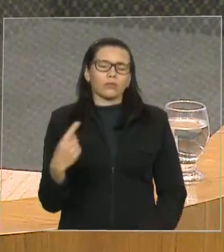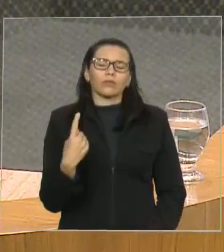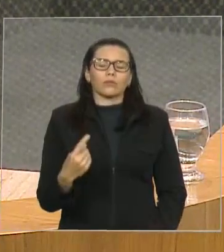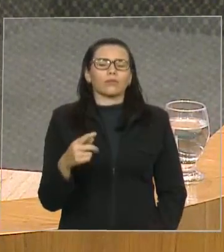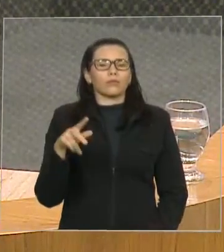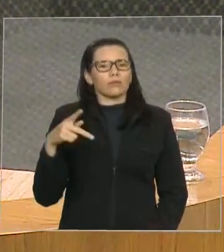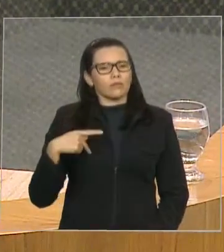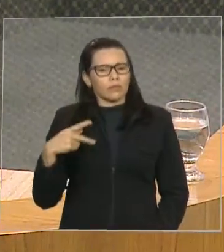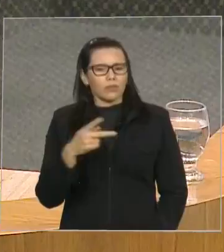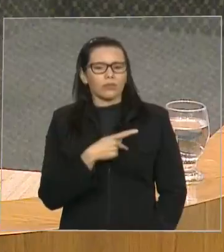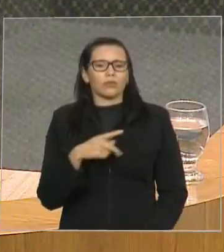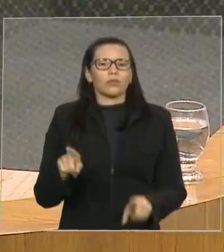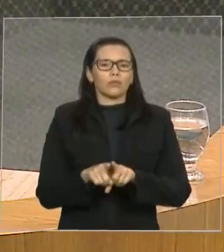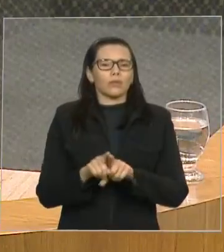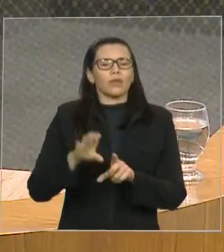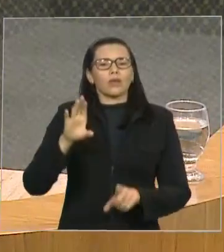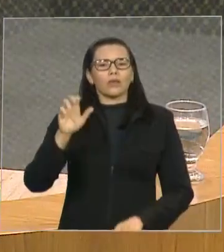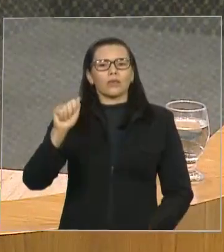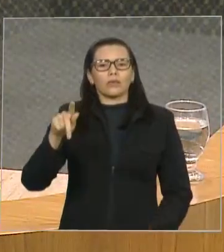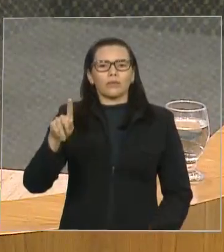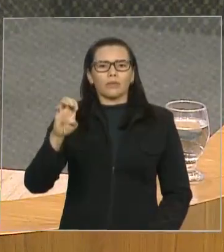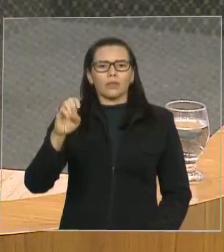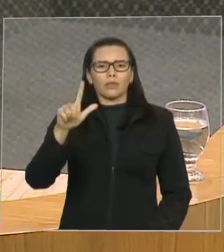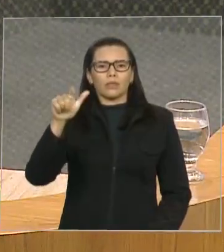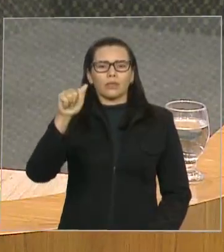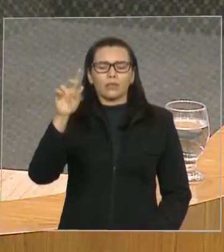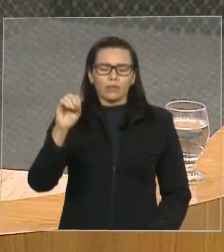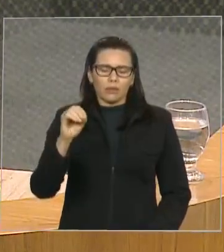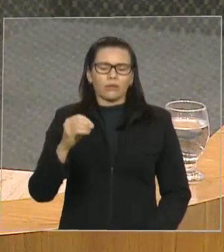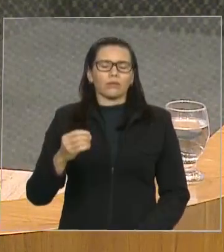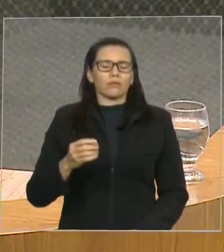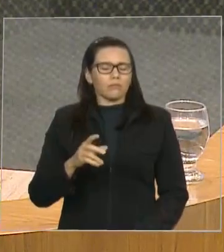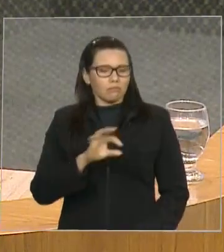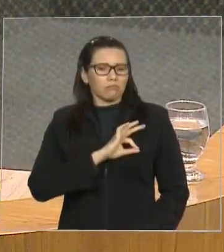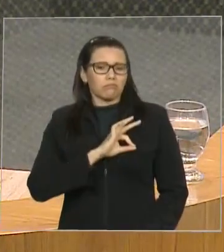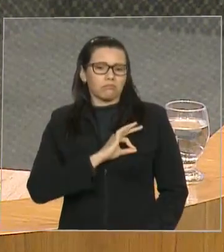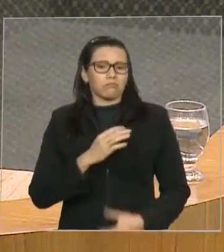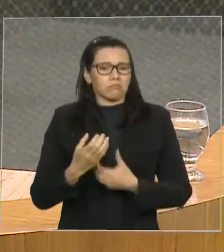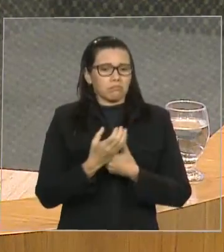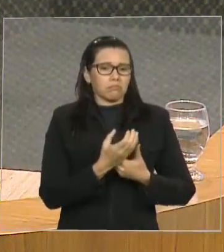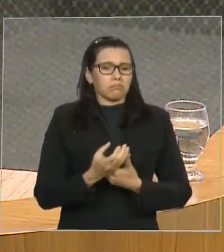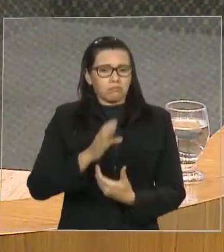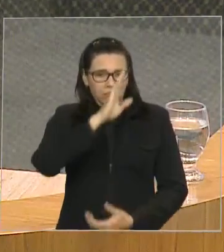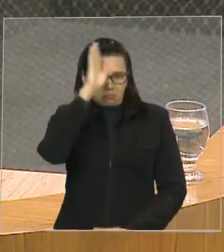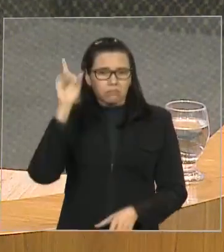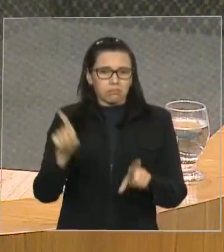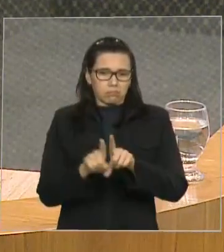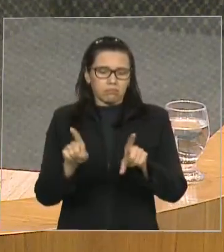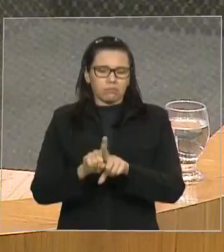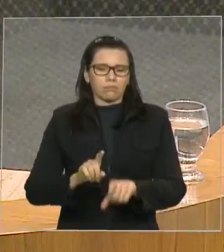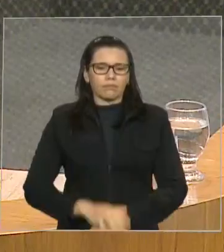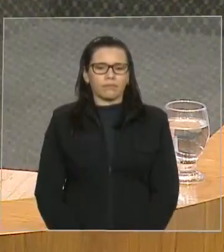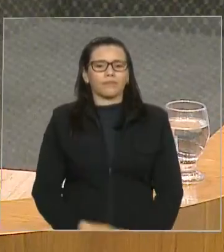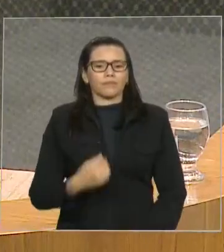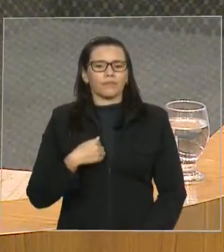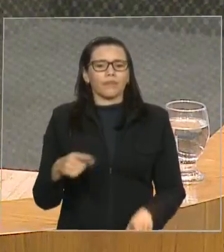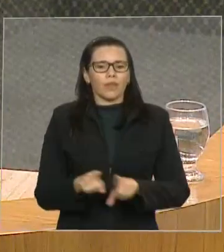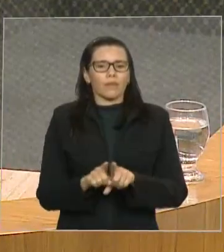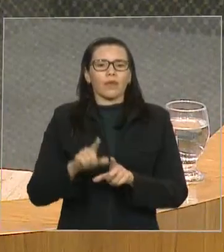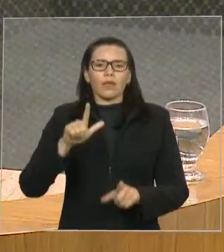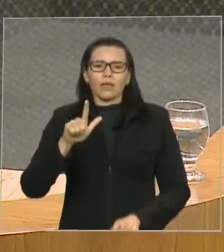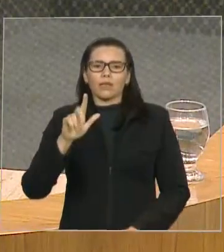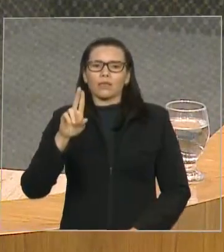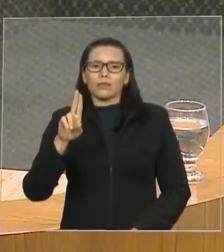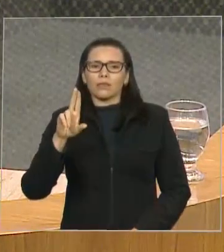e capelães da Polícia Militar e do Bombeiro. Saudar aqui a minha amiga Lúcia Gato, Esmeralda e todas as mulheres